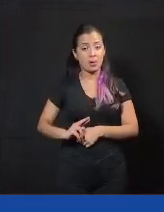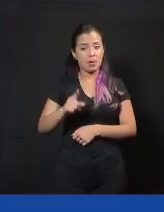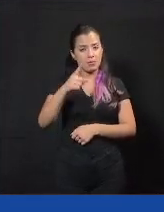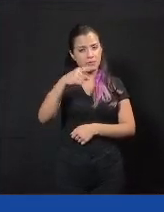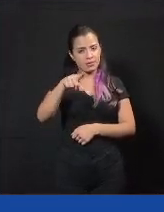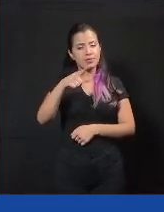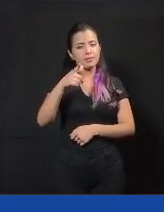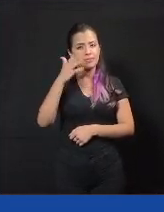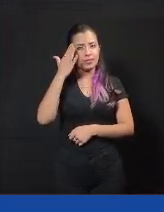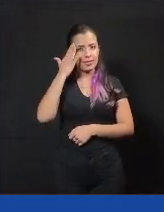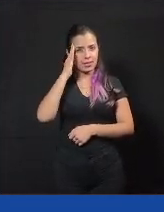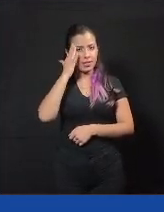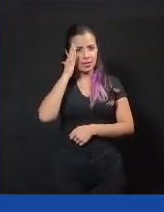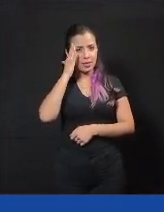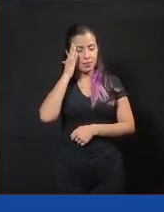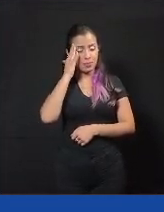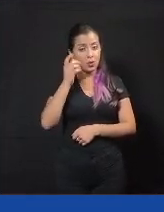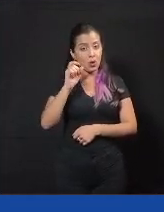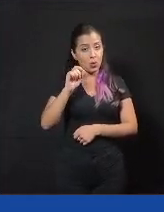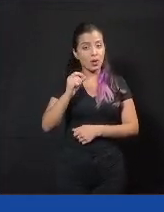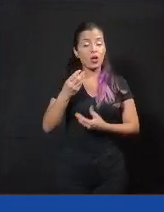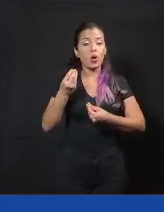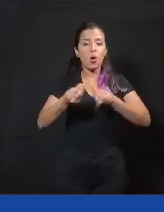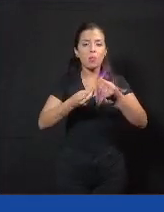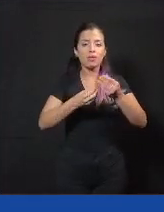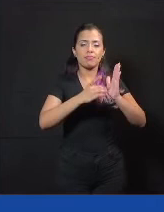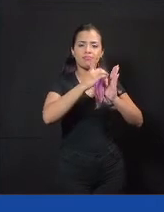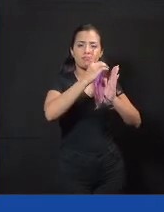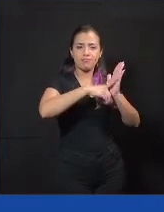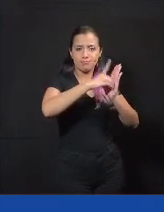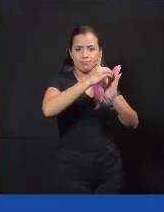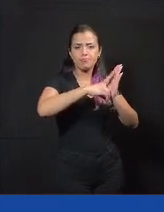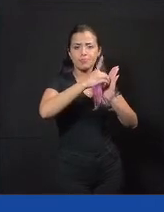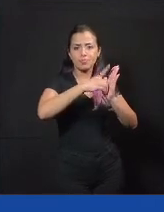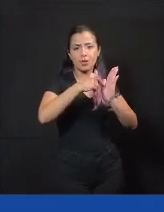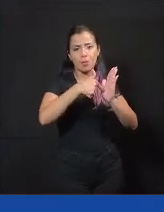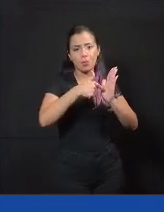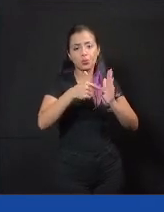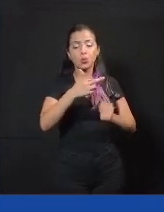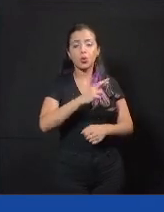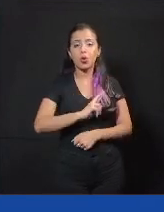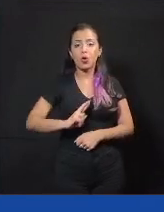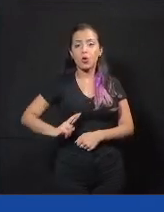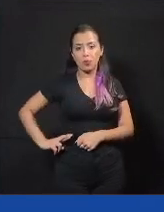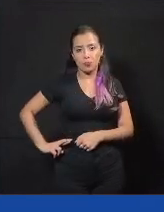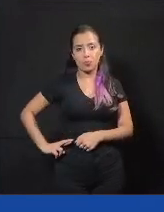ideia, um dos principais primeiros decretos do governo republicano, ainda em